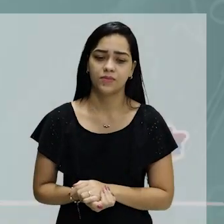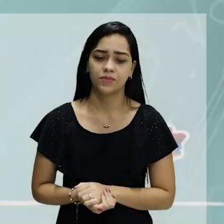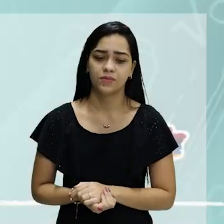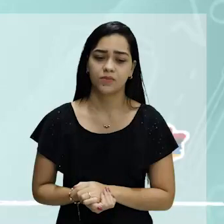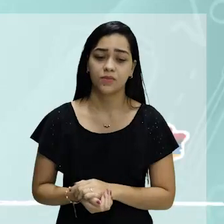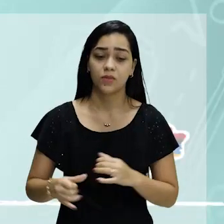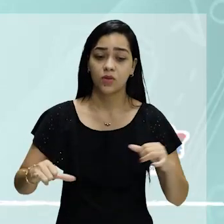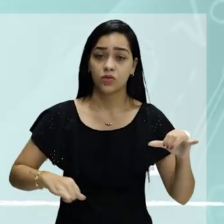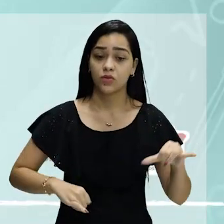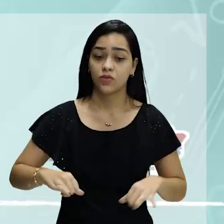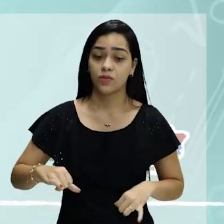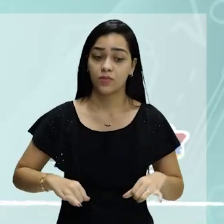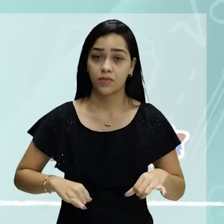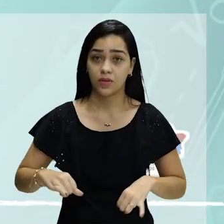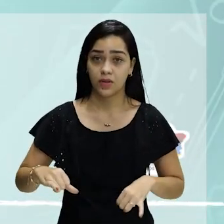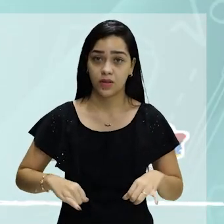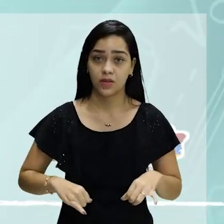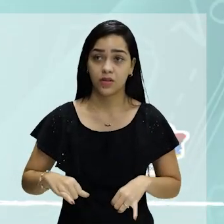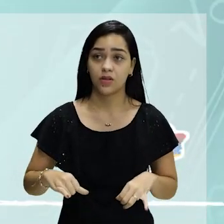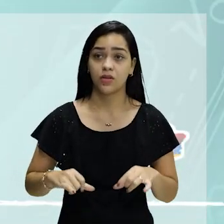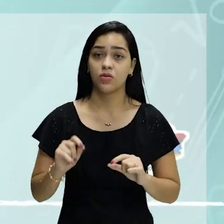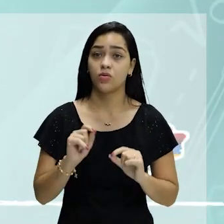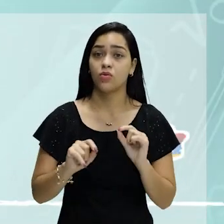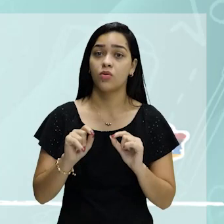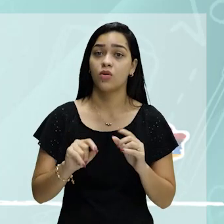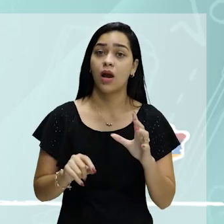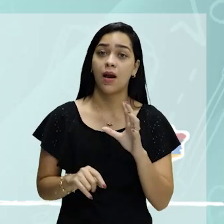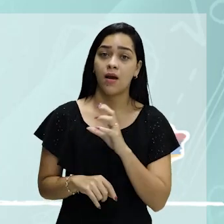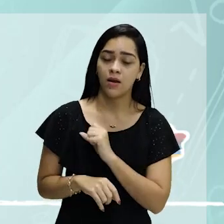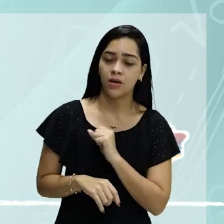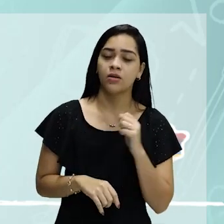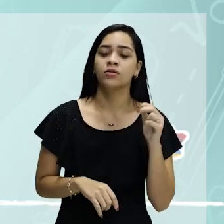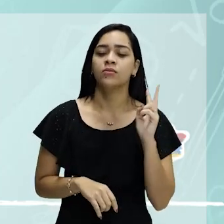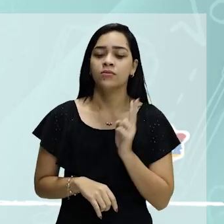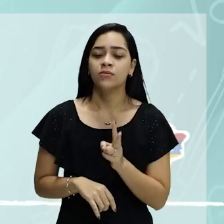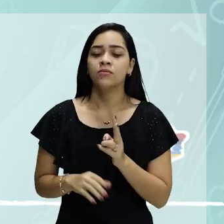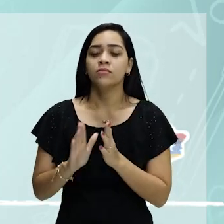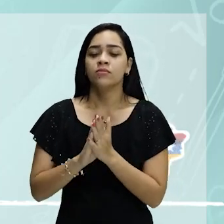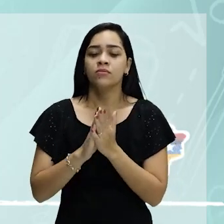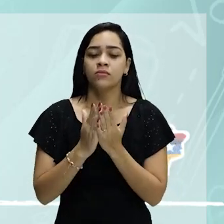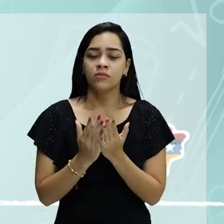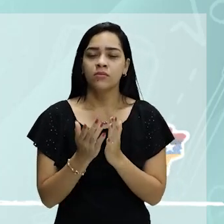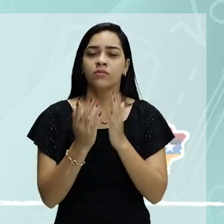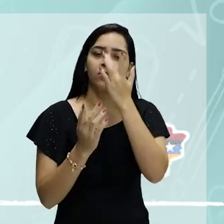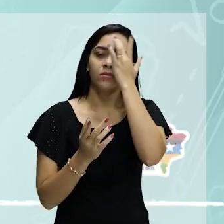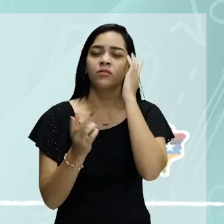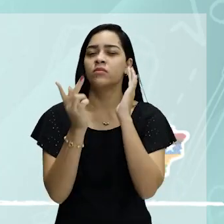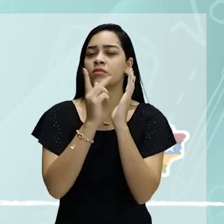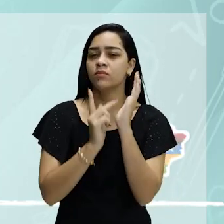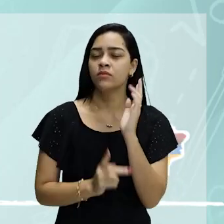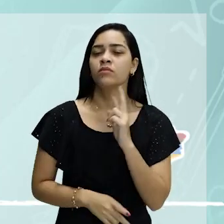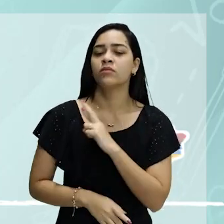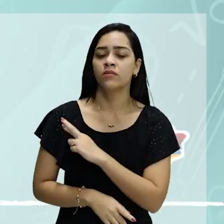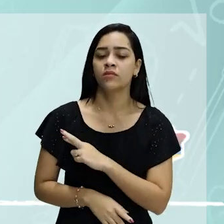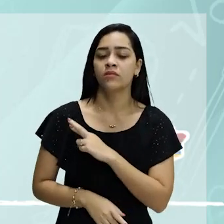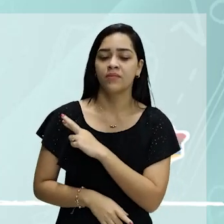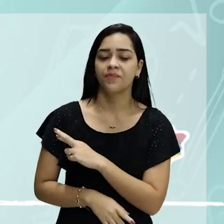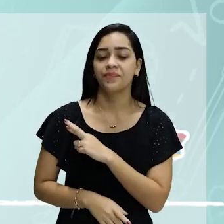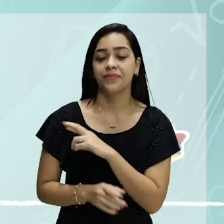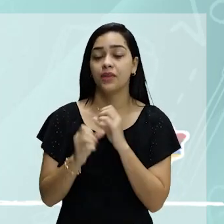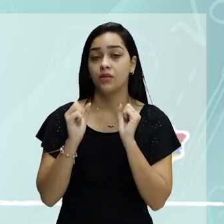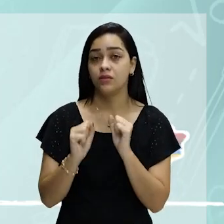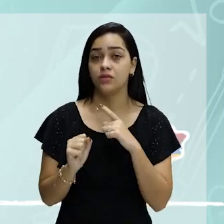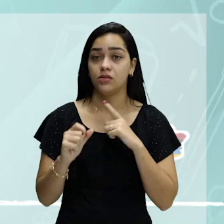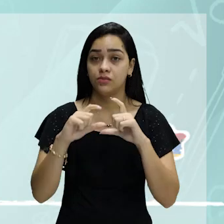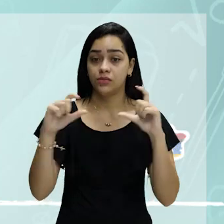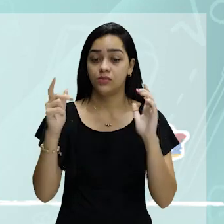O sofrimento amoroso é frequente nas obras dos poetas românticos, como se pode